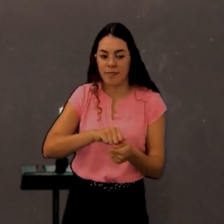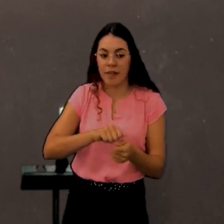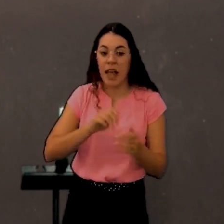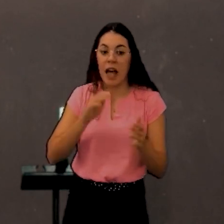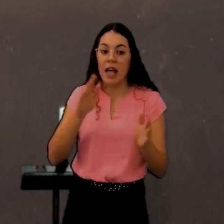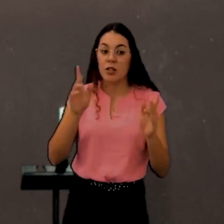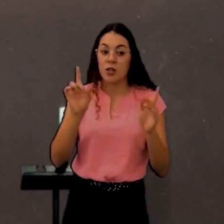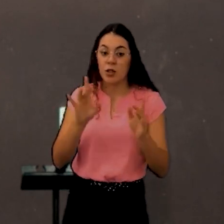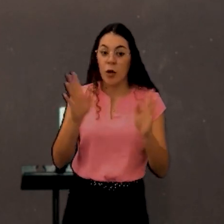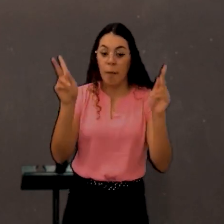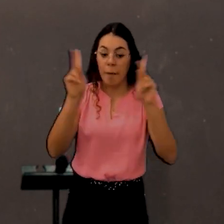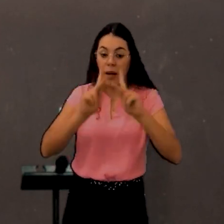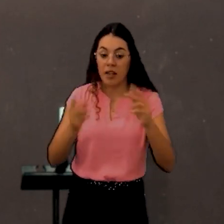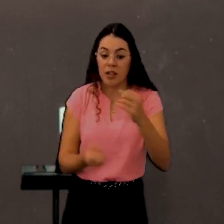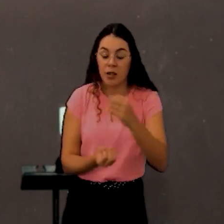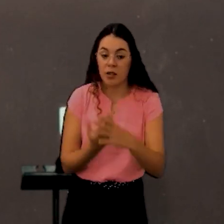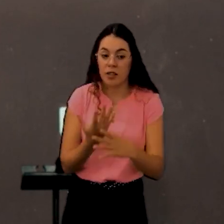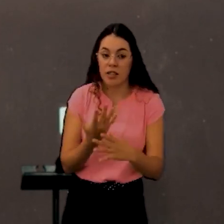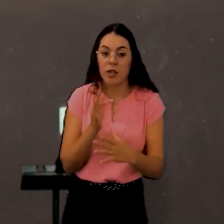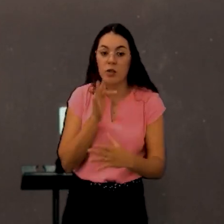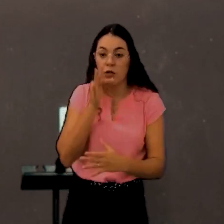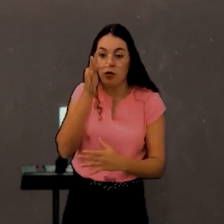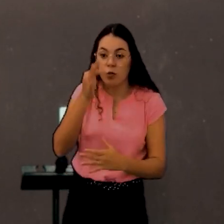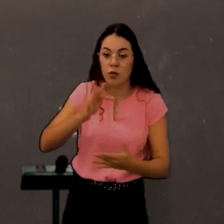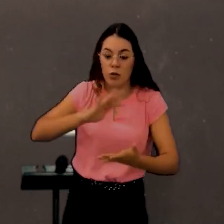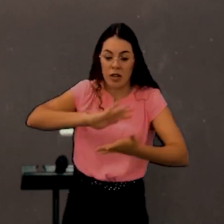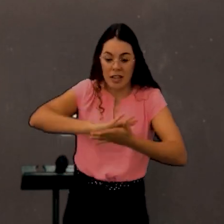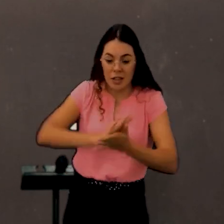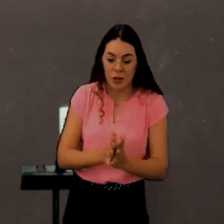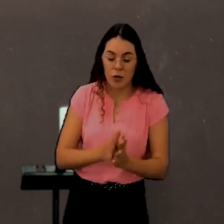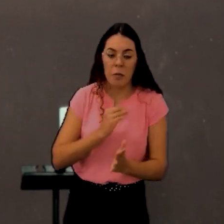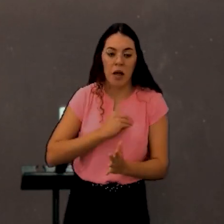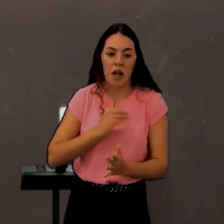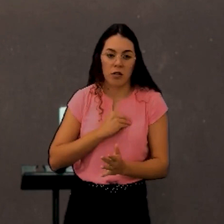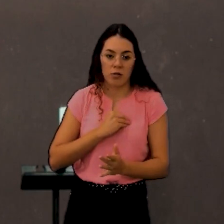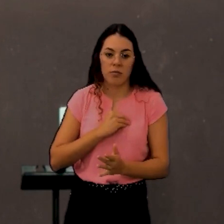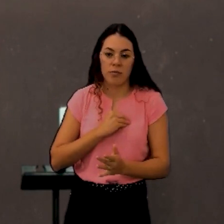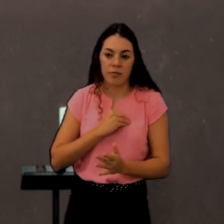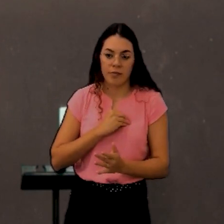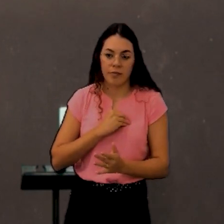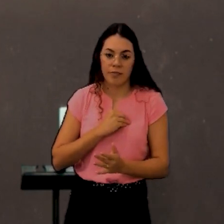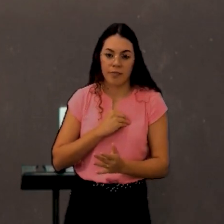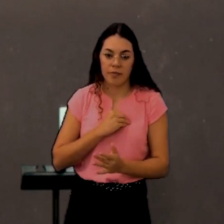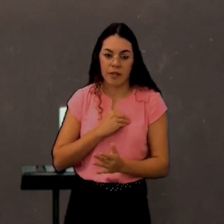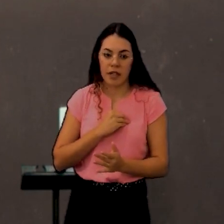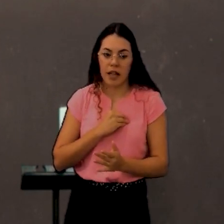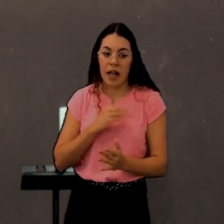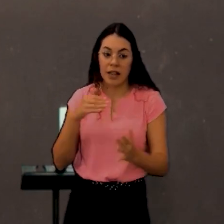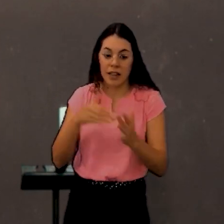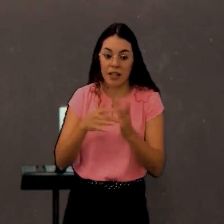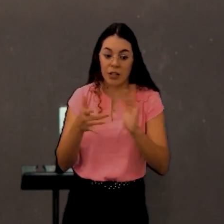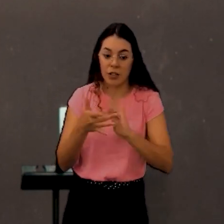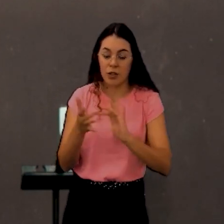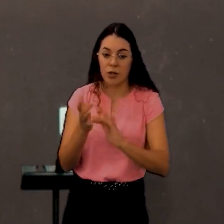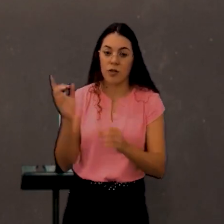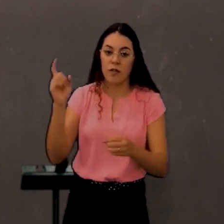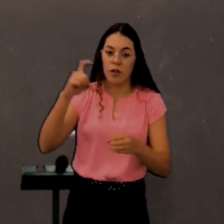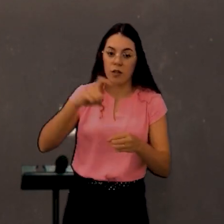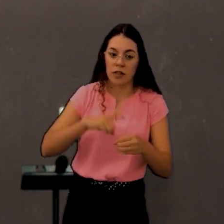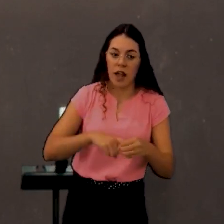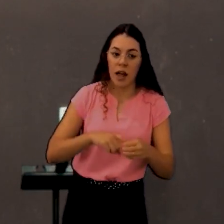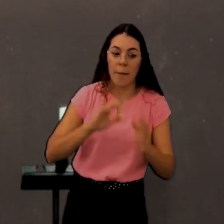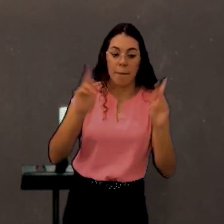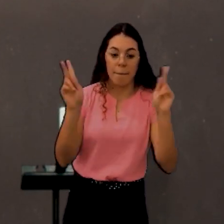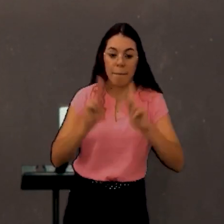derrube todos os pecadores. Não haverá paz enquanto Jesus não voltar. Mas a paz com